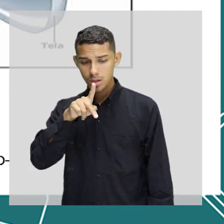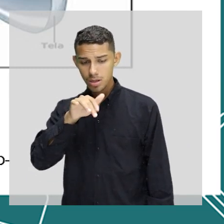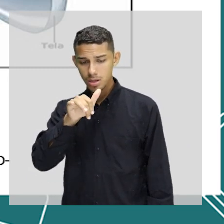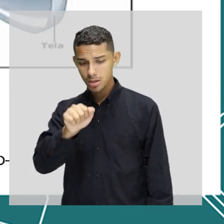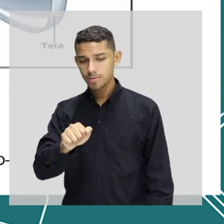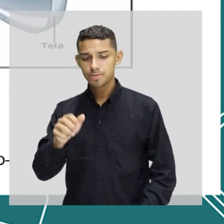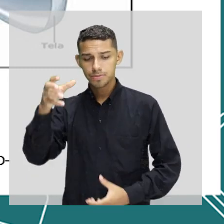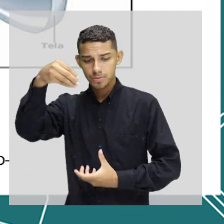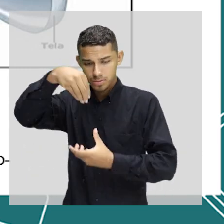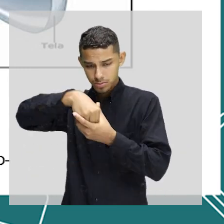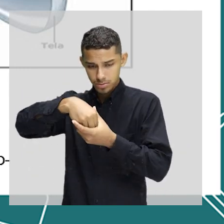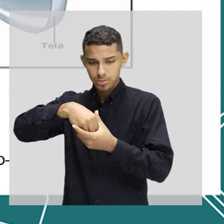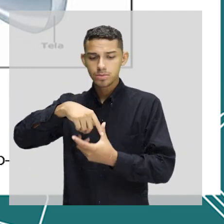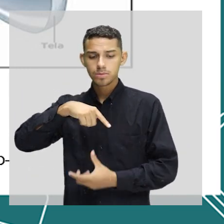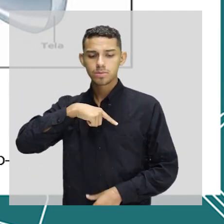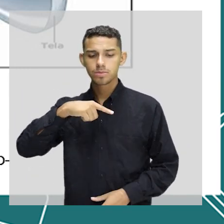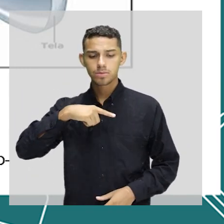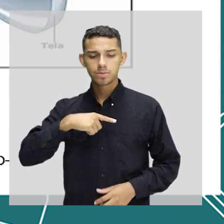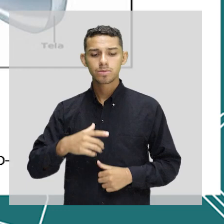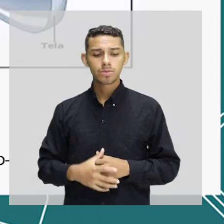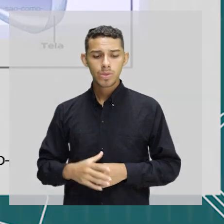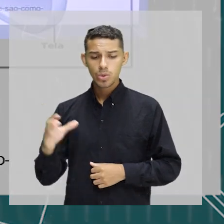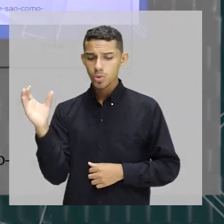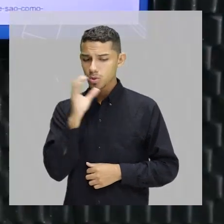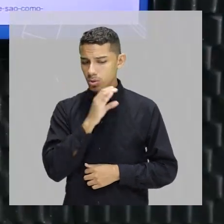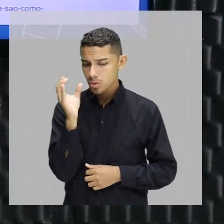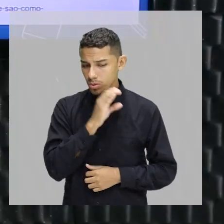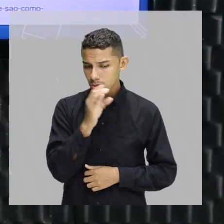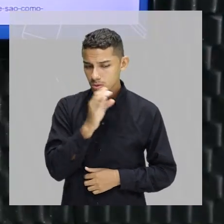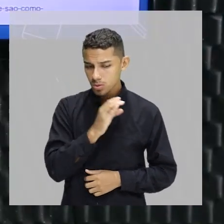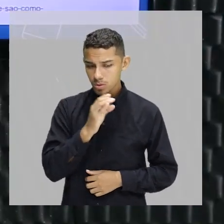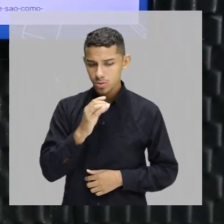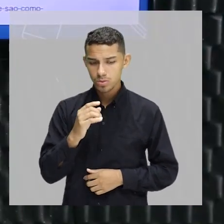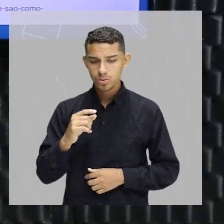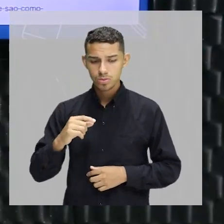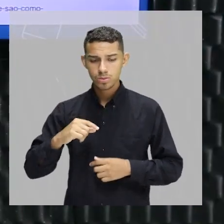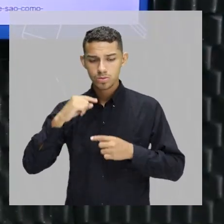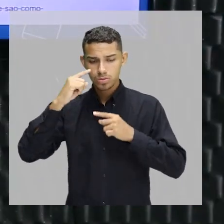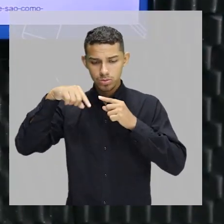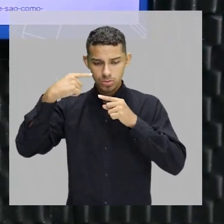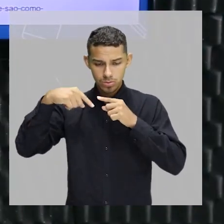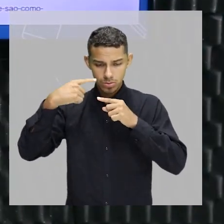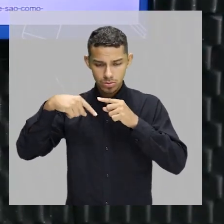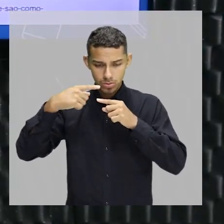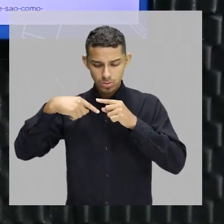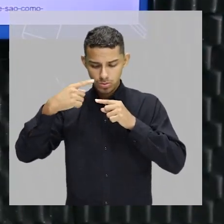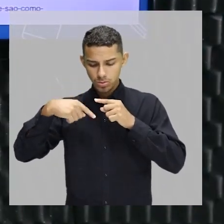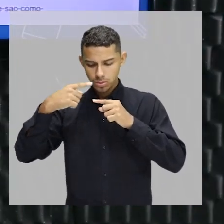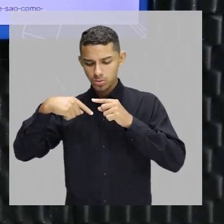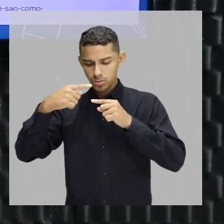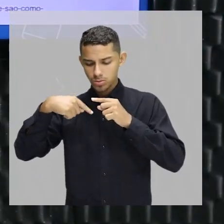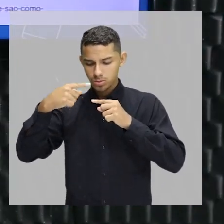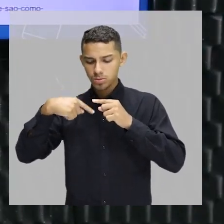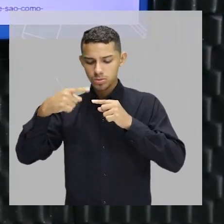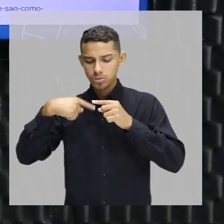a partícula ela vai ser acelerada, né, de uma forma circular, ok? Até porque tem que economizar a questão do espaço, tem que ser